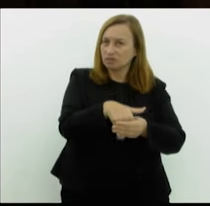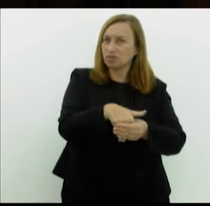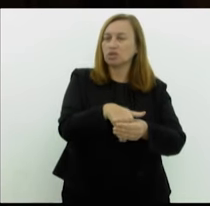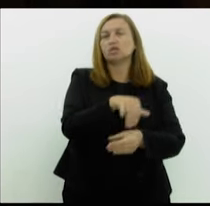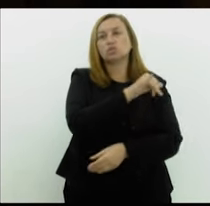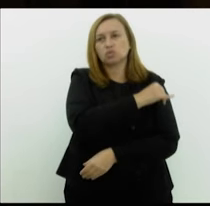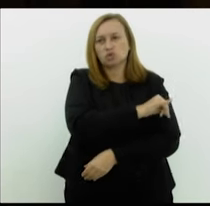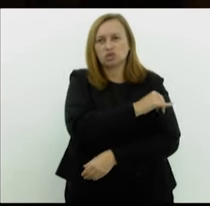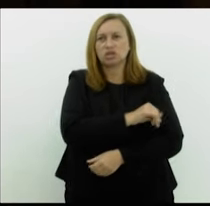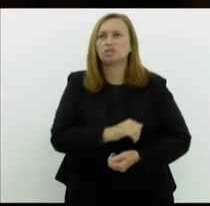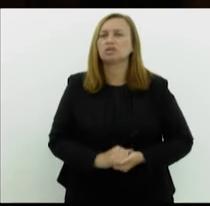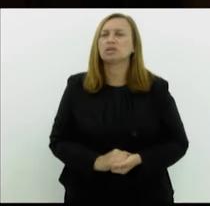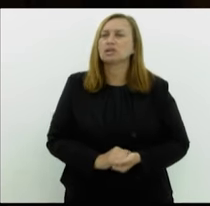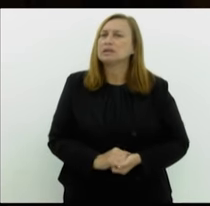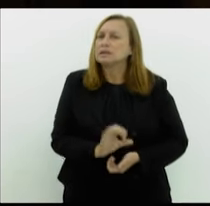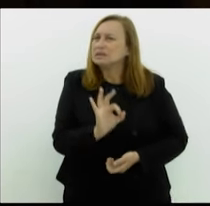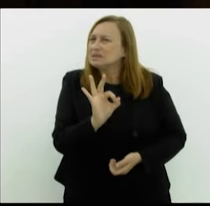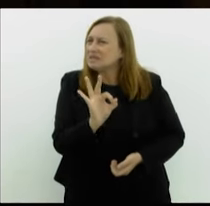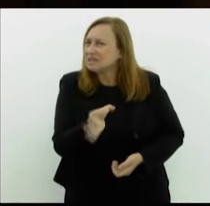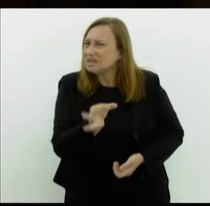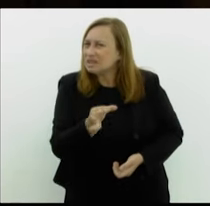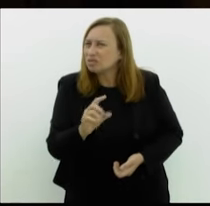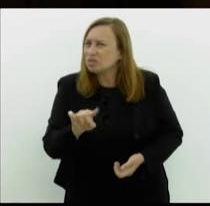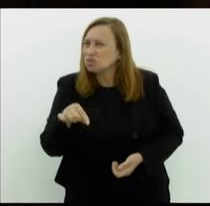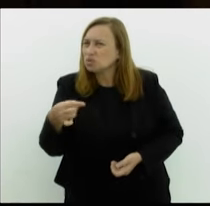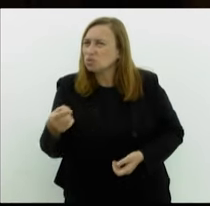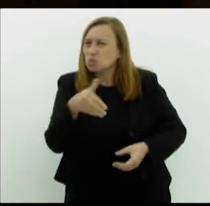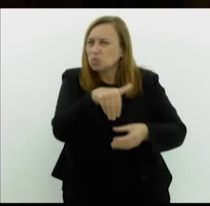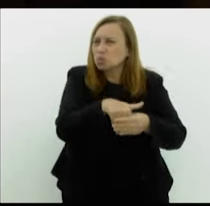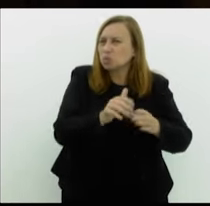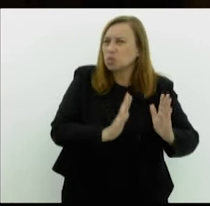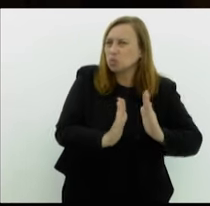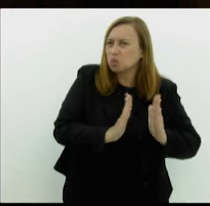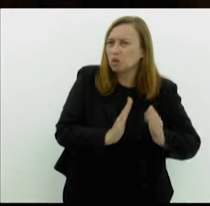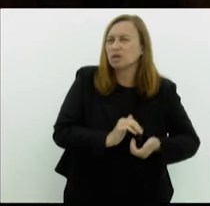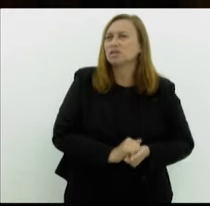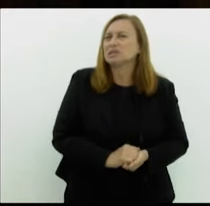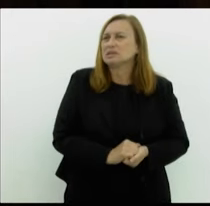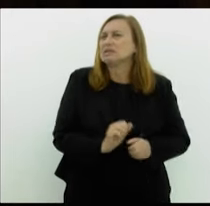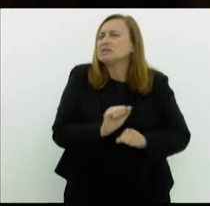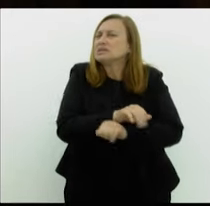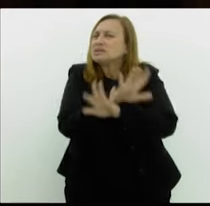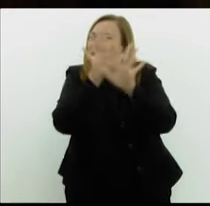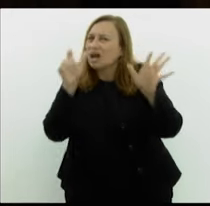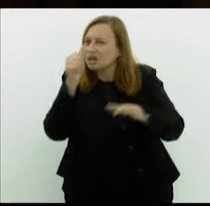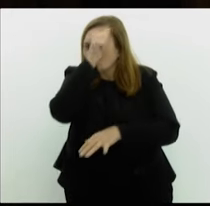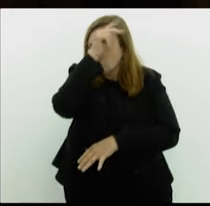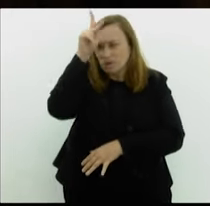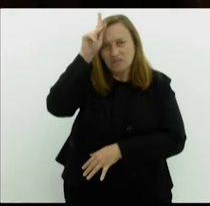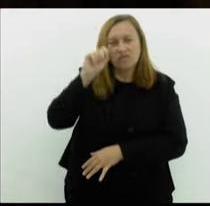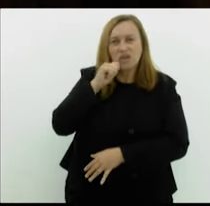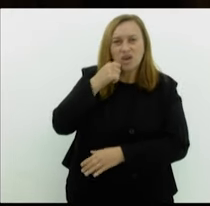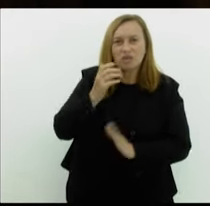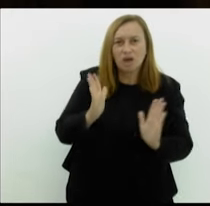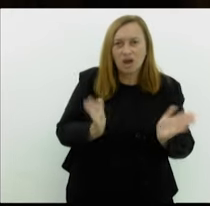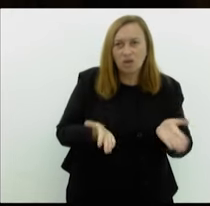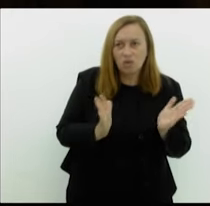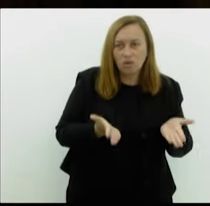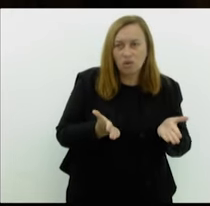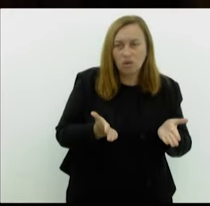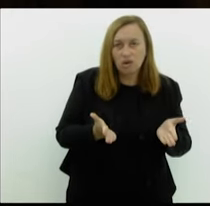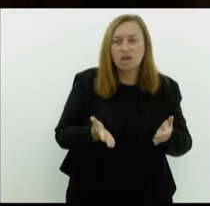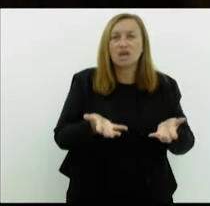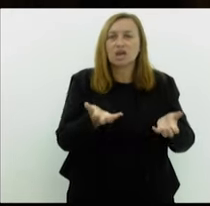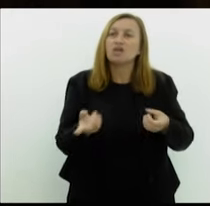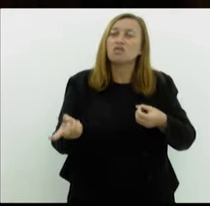Janeiro, certamente, nas próximas eleições, há uma tentativa clara do prefeito atual se